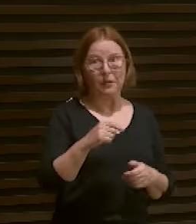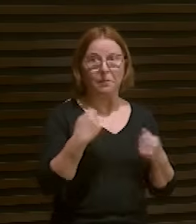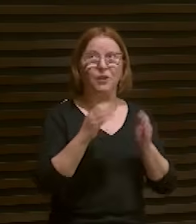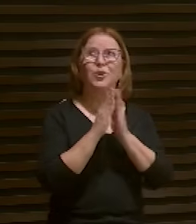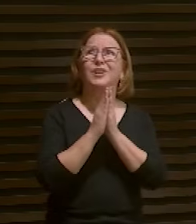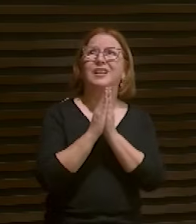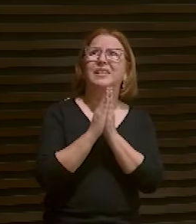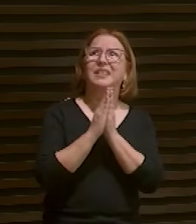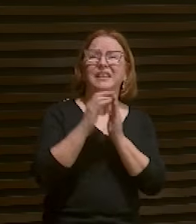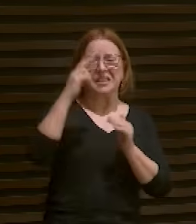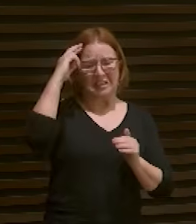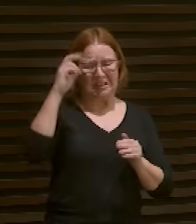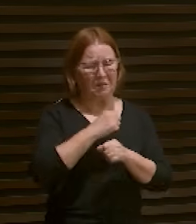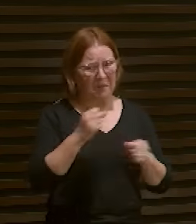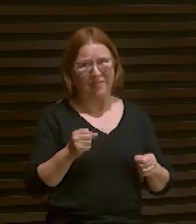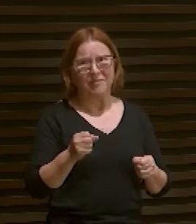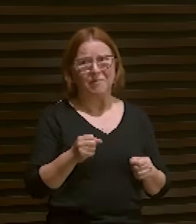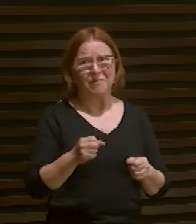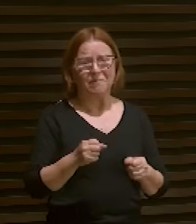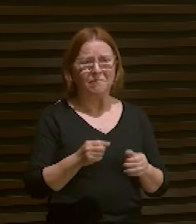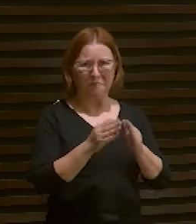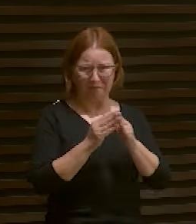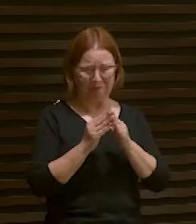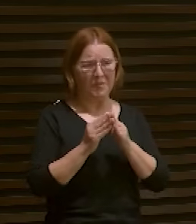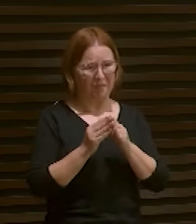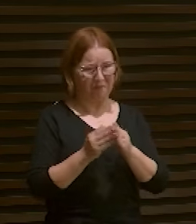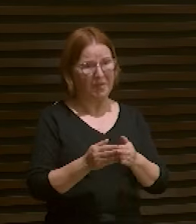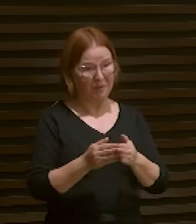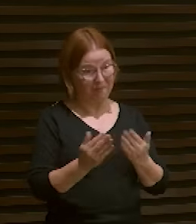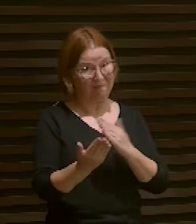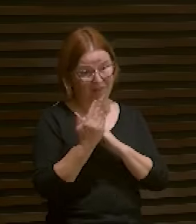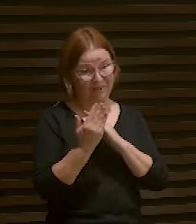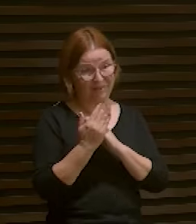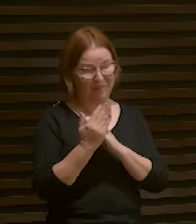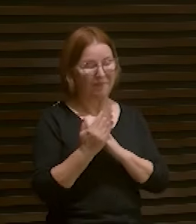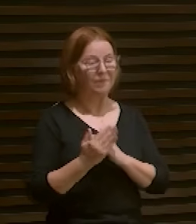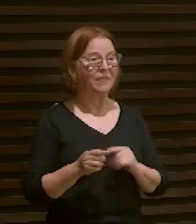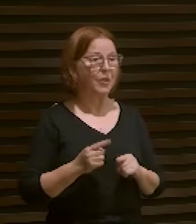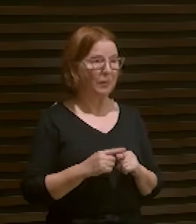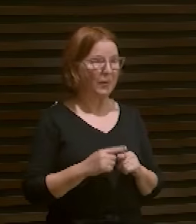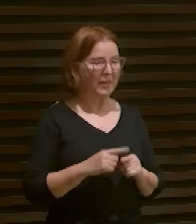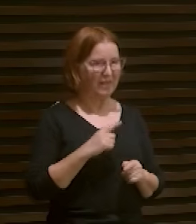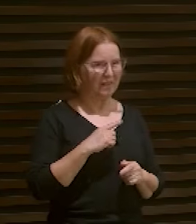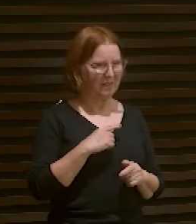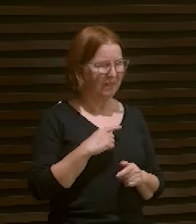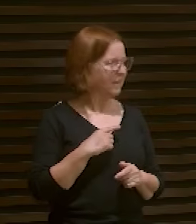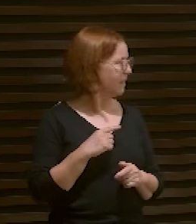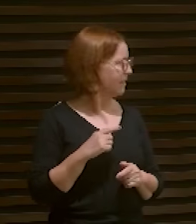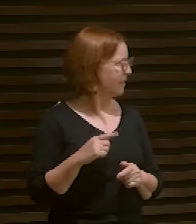aqui é impossível, mas o Senhor me capacita. Aqui eu vou dizer para você, tem umas horas que a gente